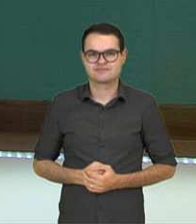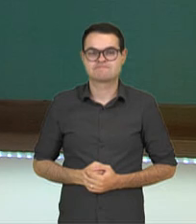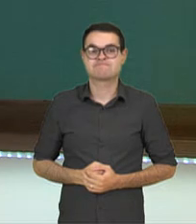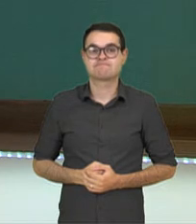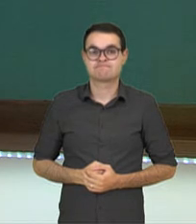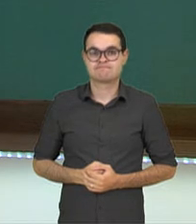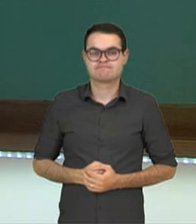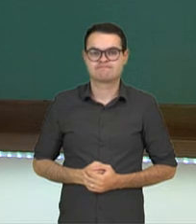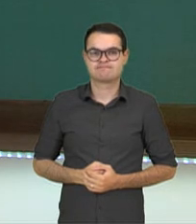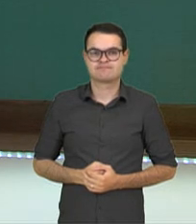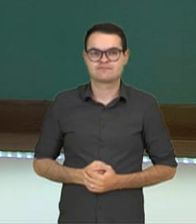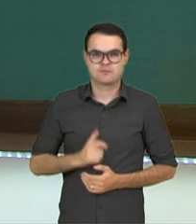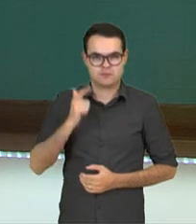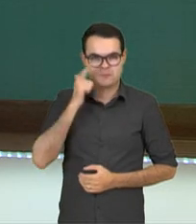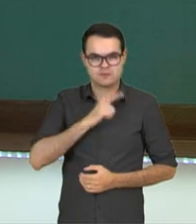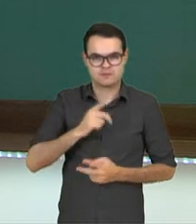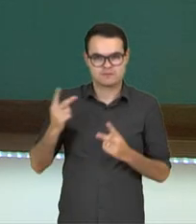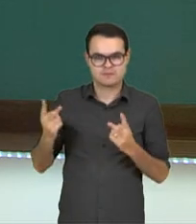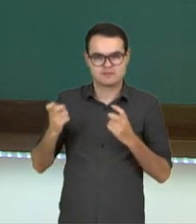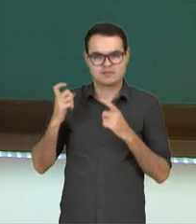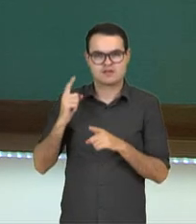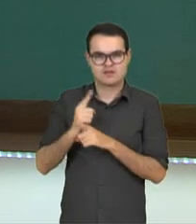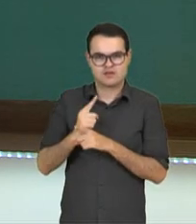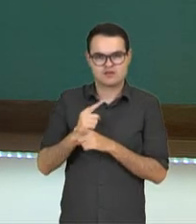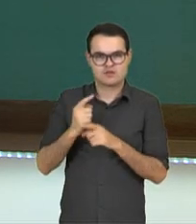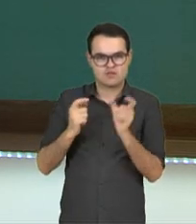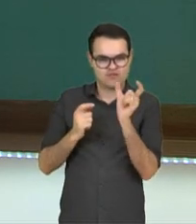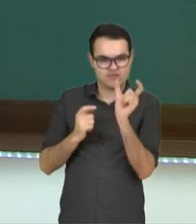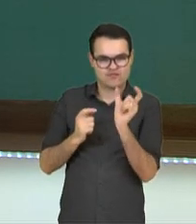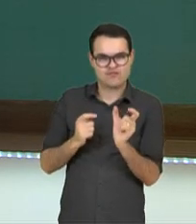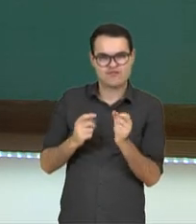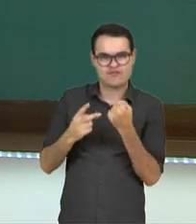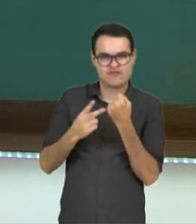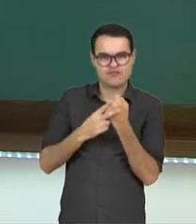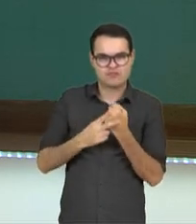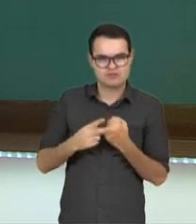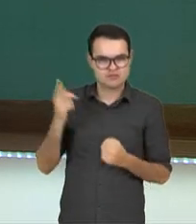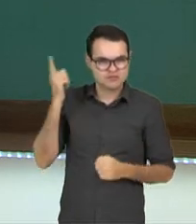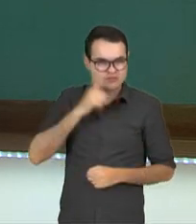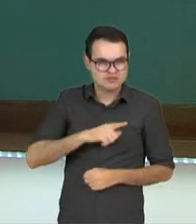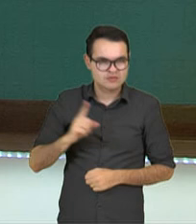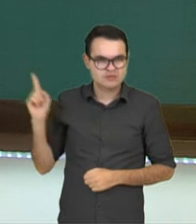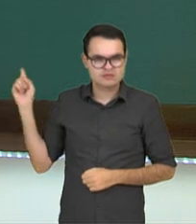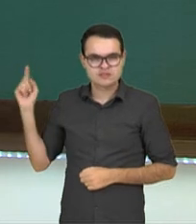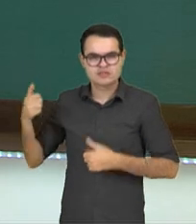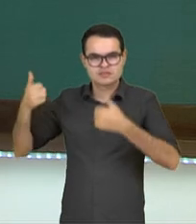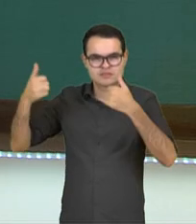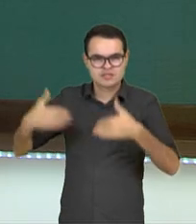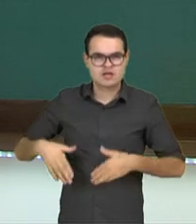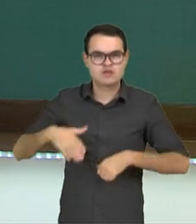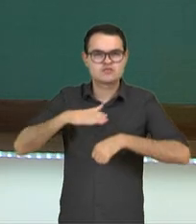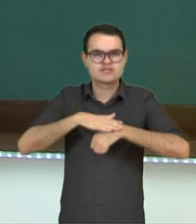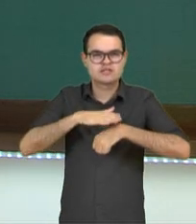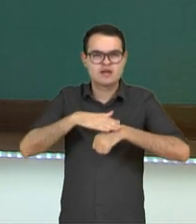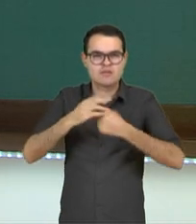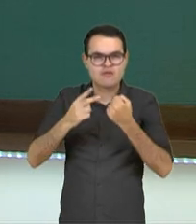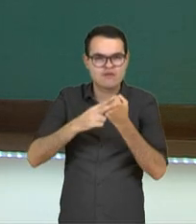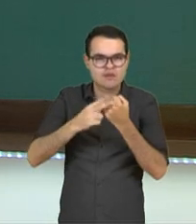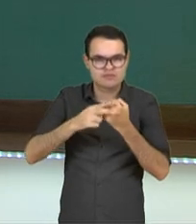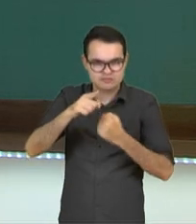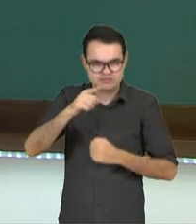E aí, conseguiram descobrir quais são os verbos, identificar os verbos, tá? E explicar em qual tempo verbal eles